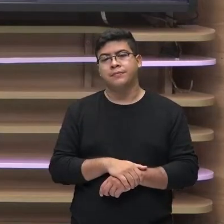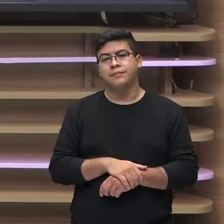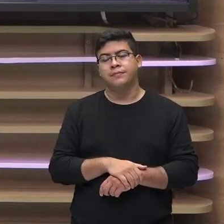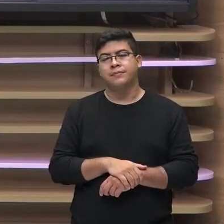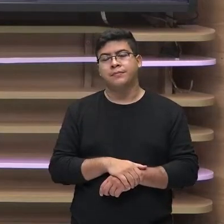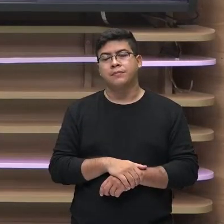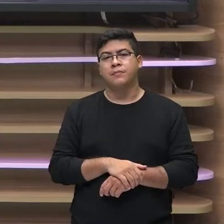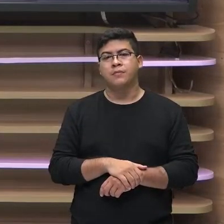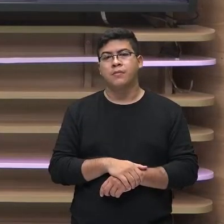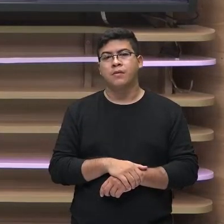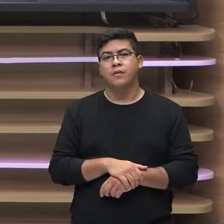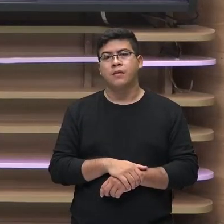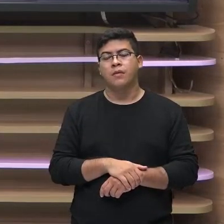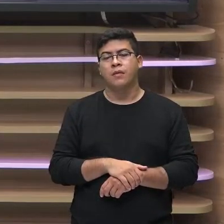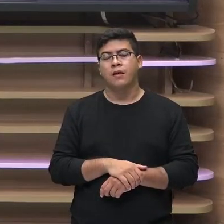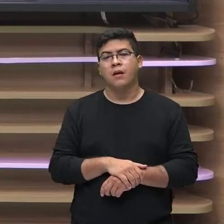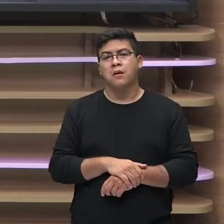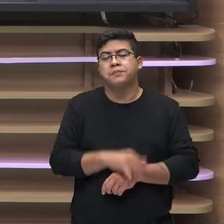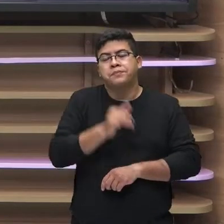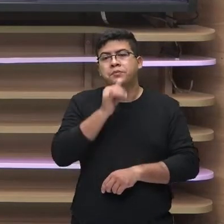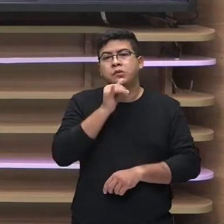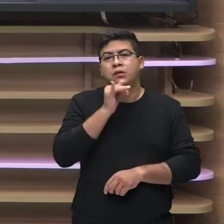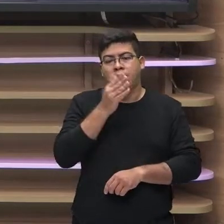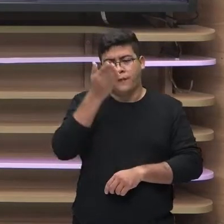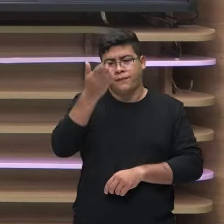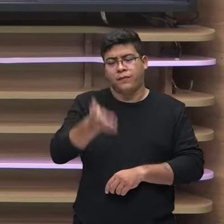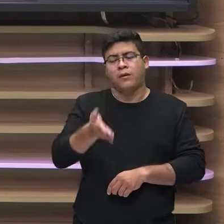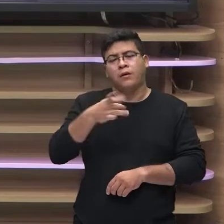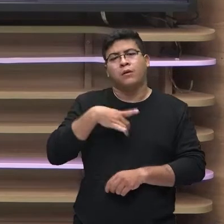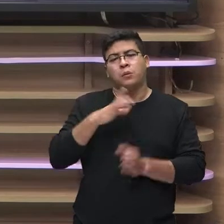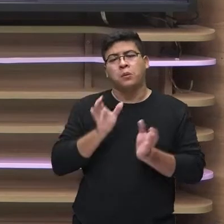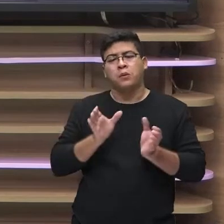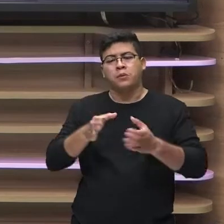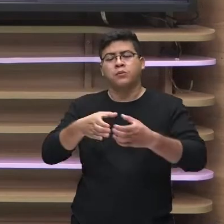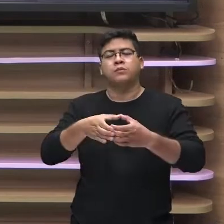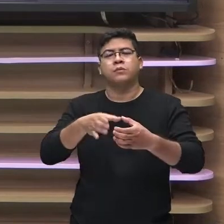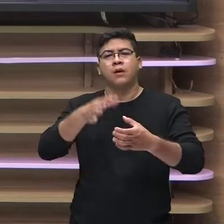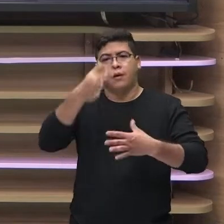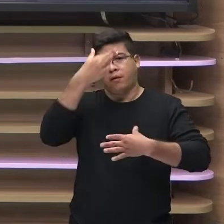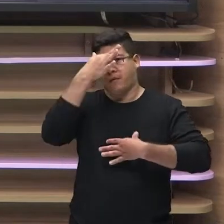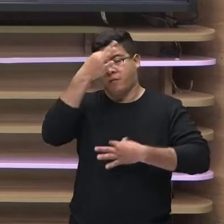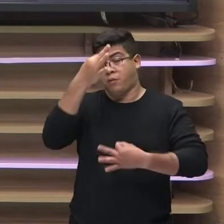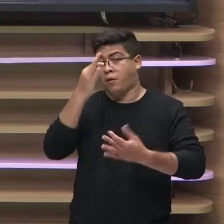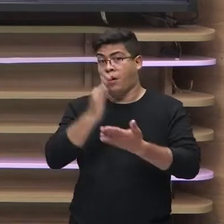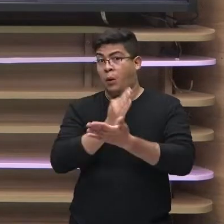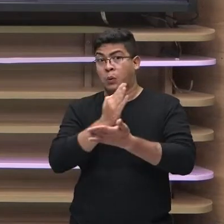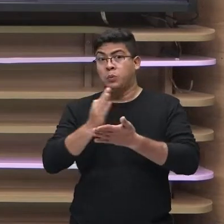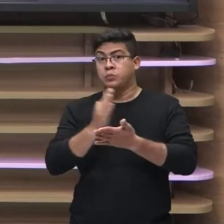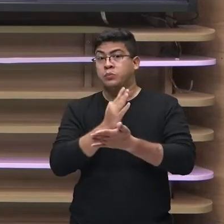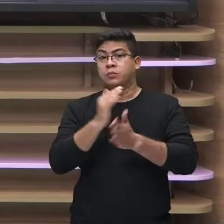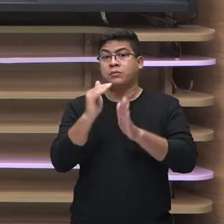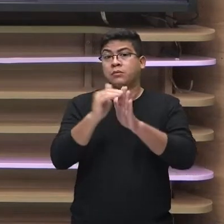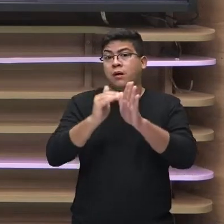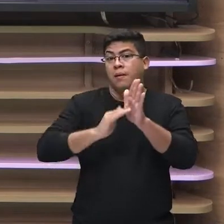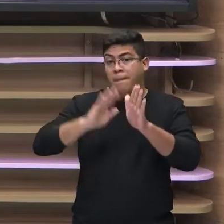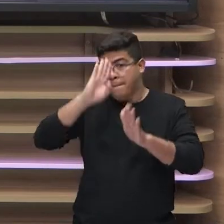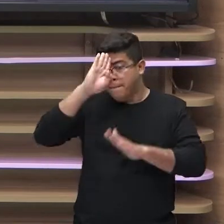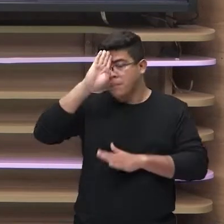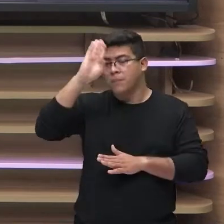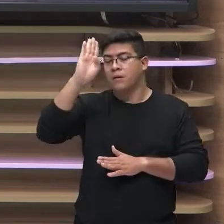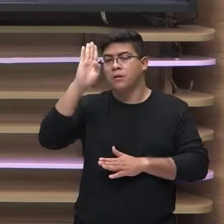Digamos que você é de uma comunidade de fé que um dos principais pontos da